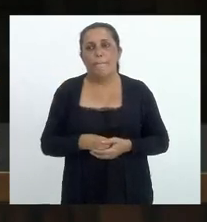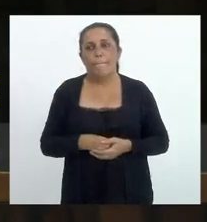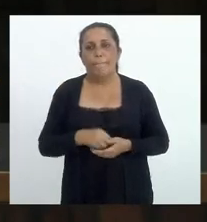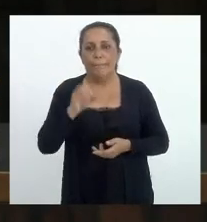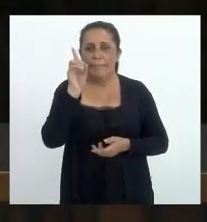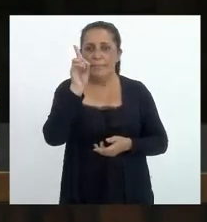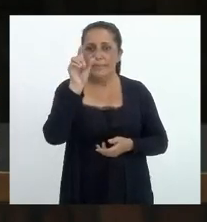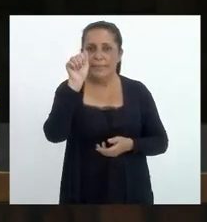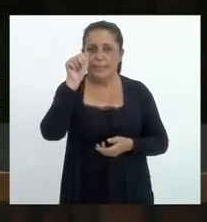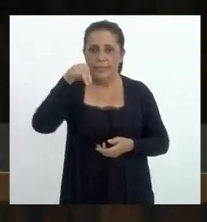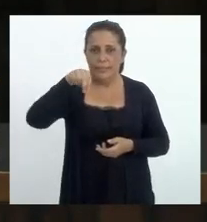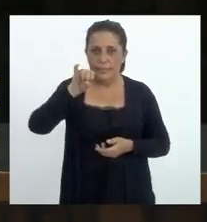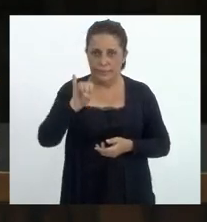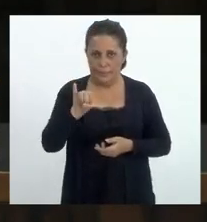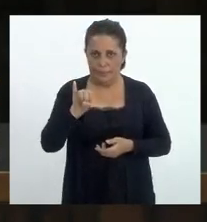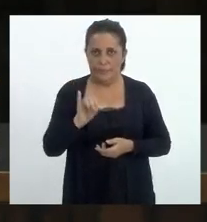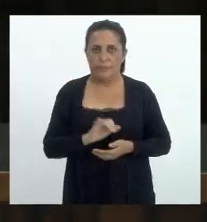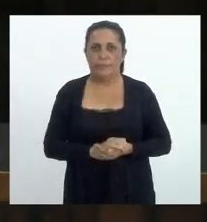Dani